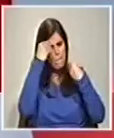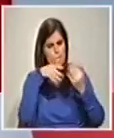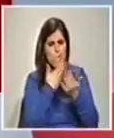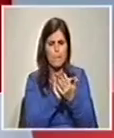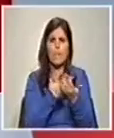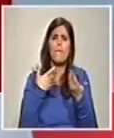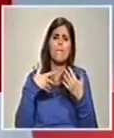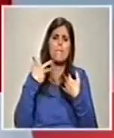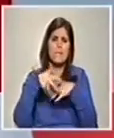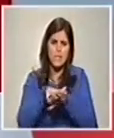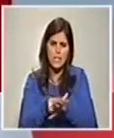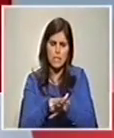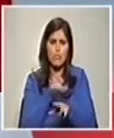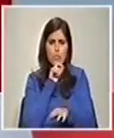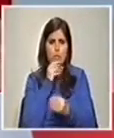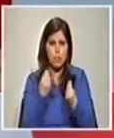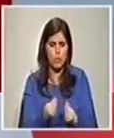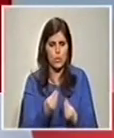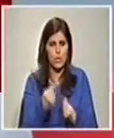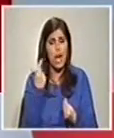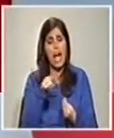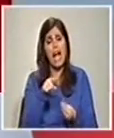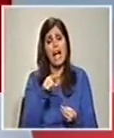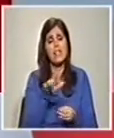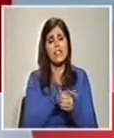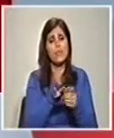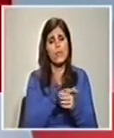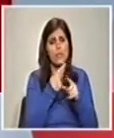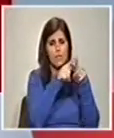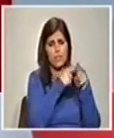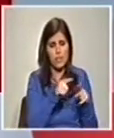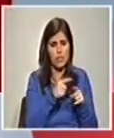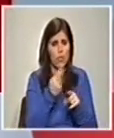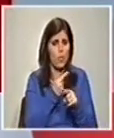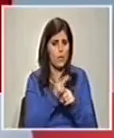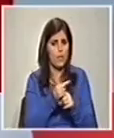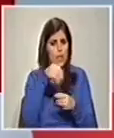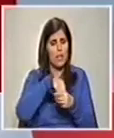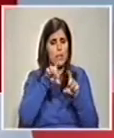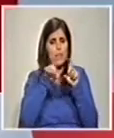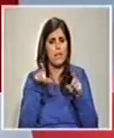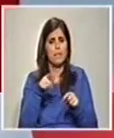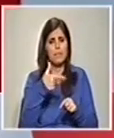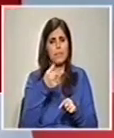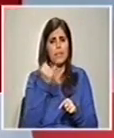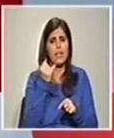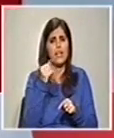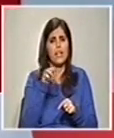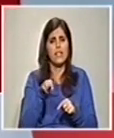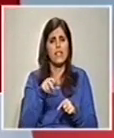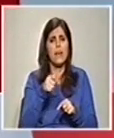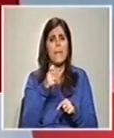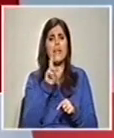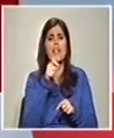possibilidades. Depois há casos absolutamente diferenciadores, produtos até dentro de empresas. Por exemplo, a Timberland, a dada altura, lançou